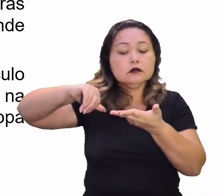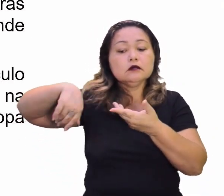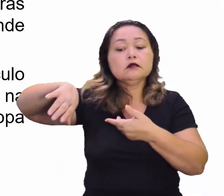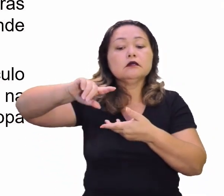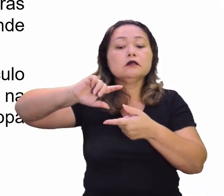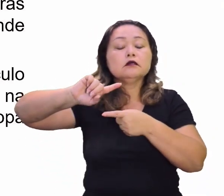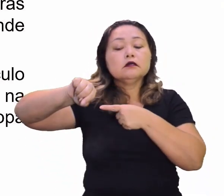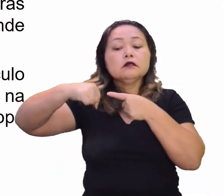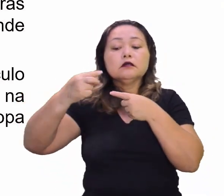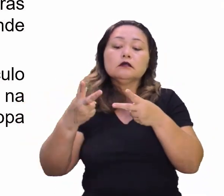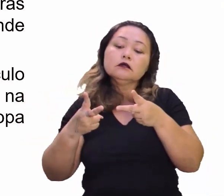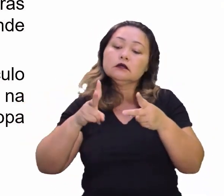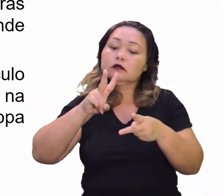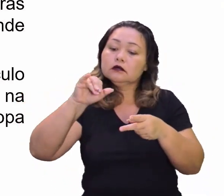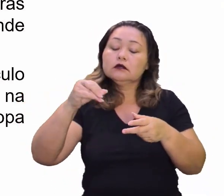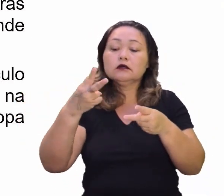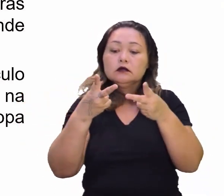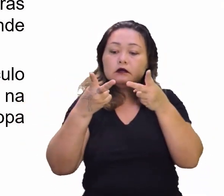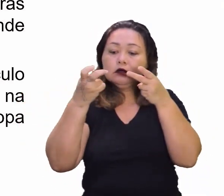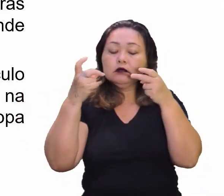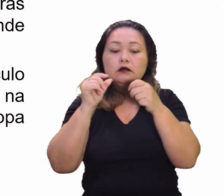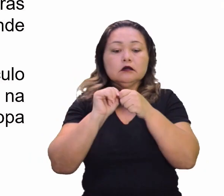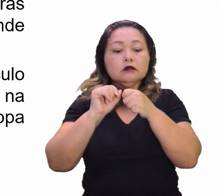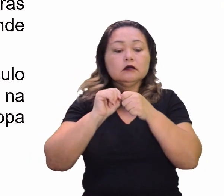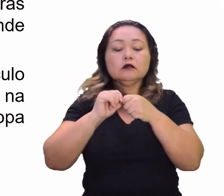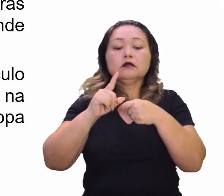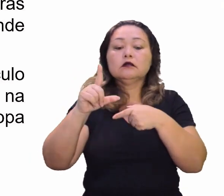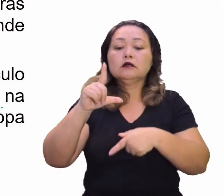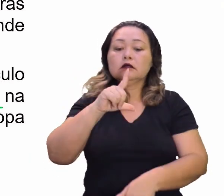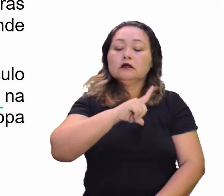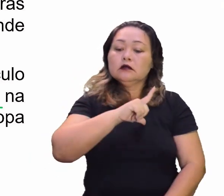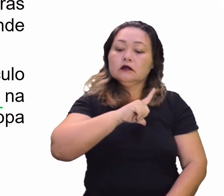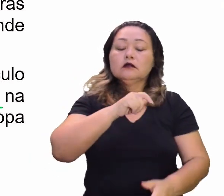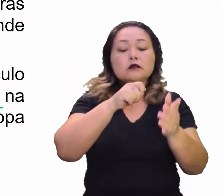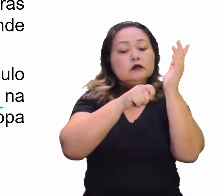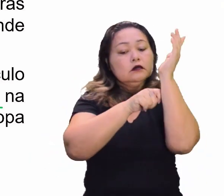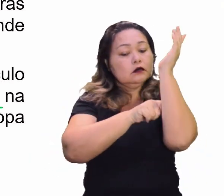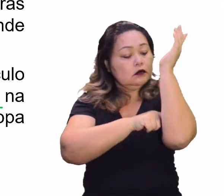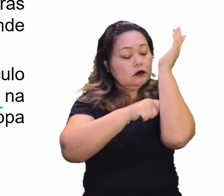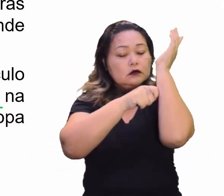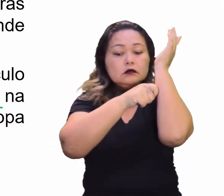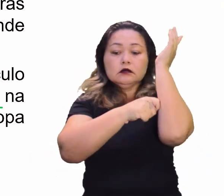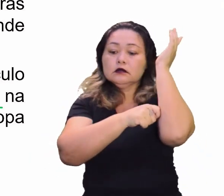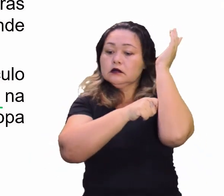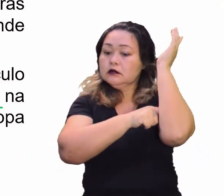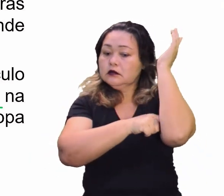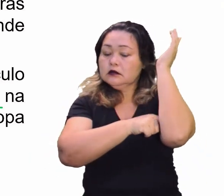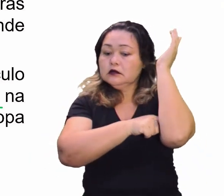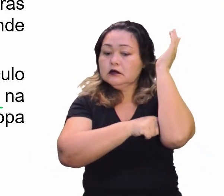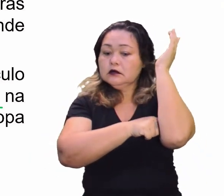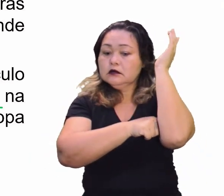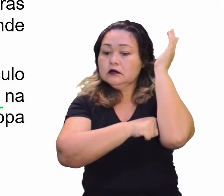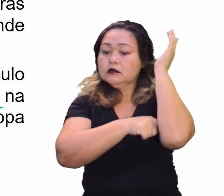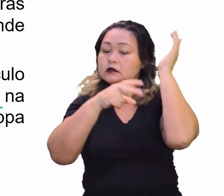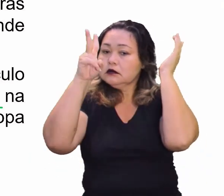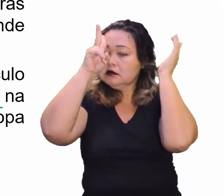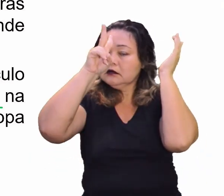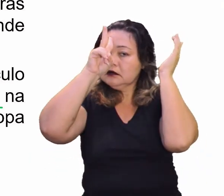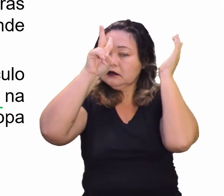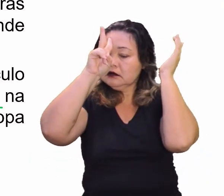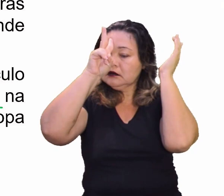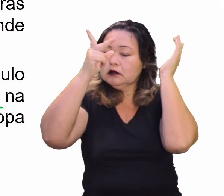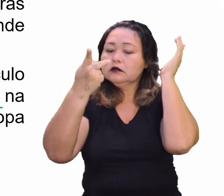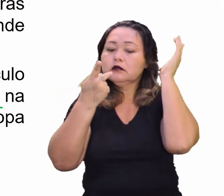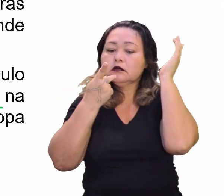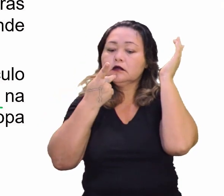o aluno vai perceber que nesse ciclo aí é a borracha. Exato. Ok? Ele lembra que a gente